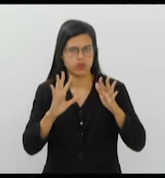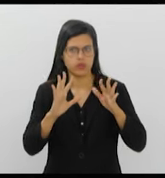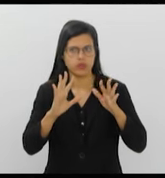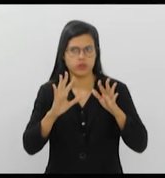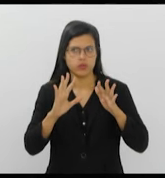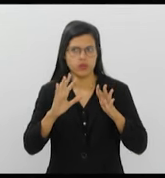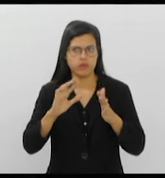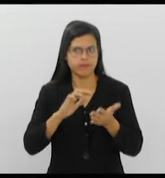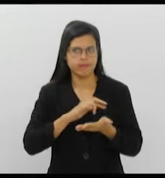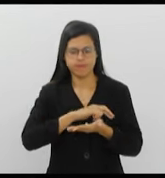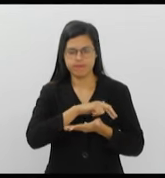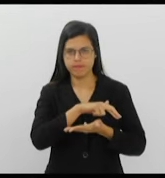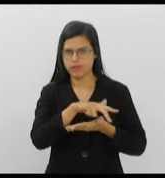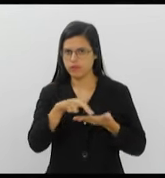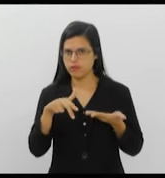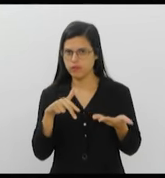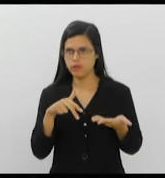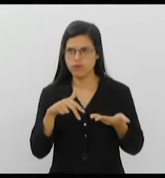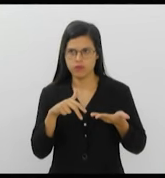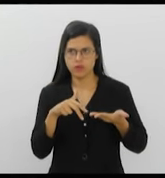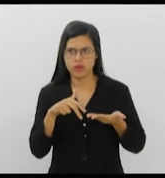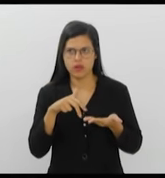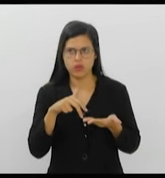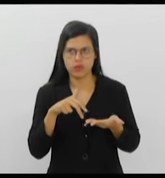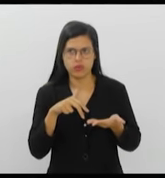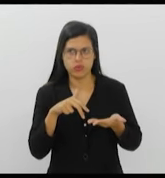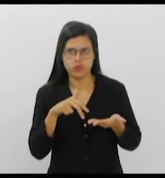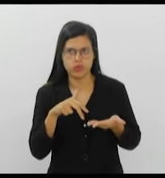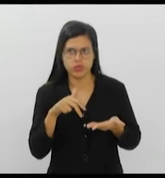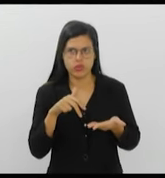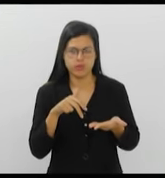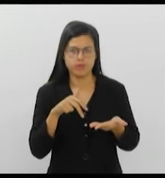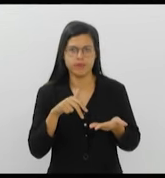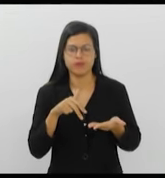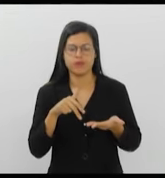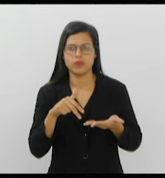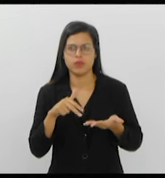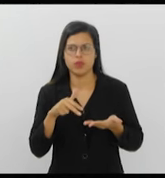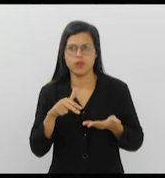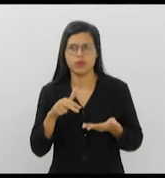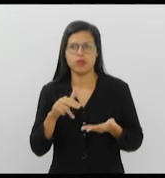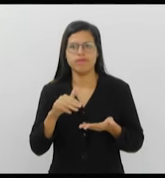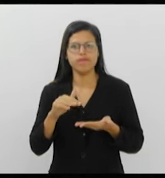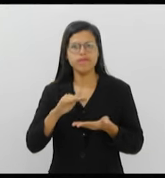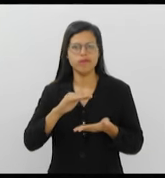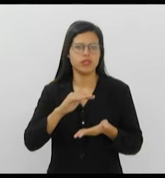diversos segmentos saíssem da substituição tributária.